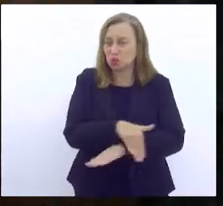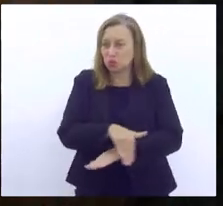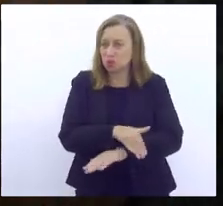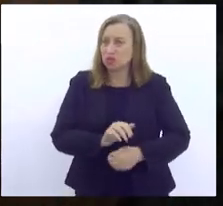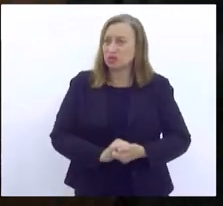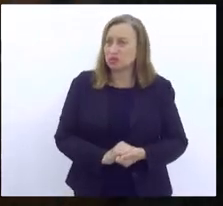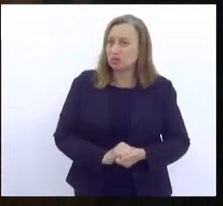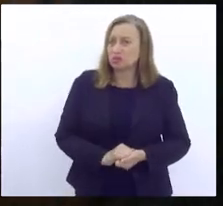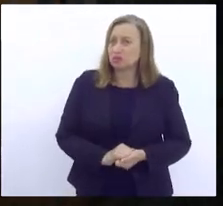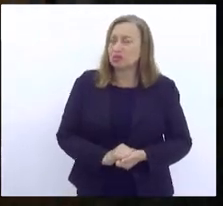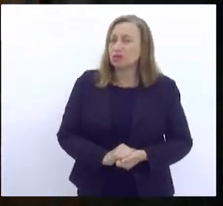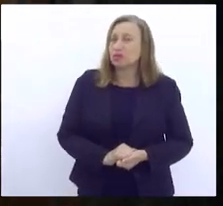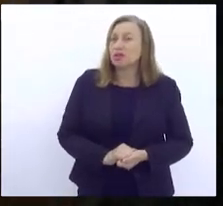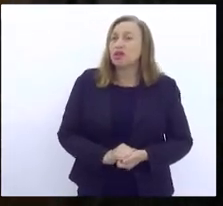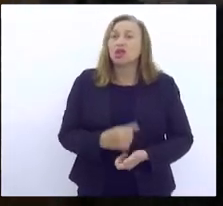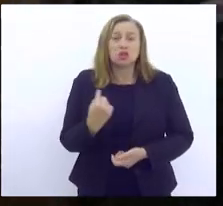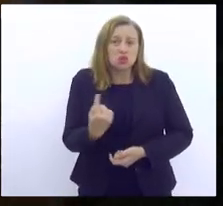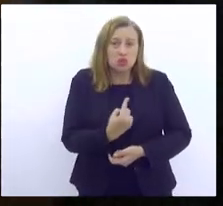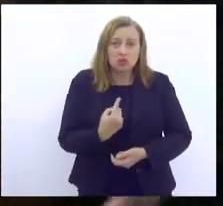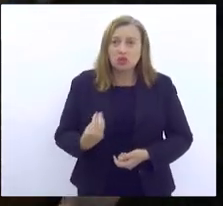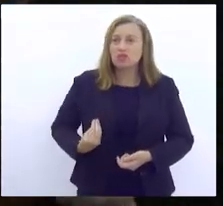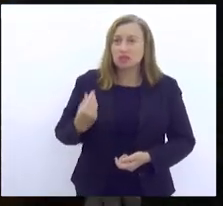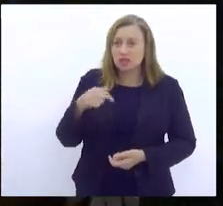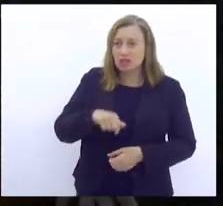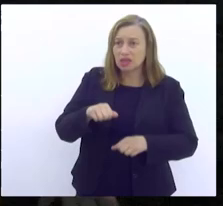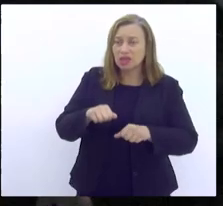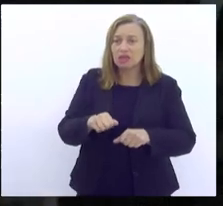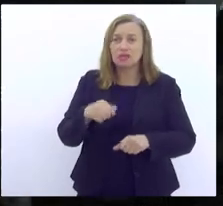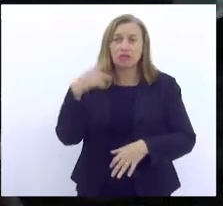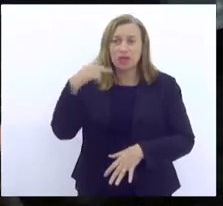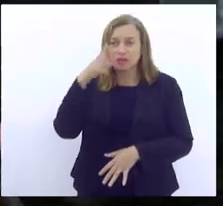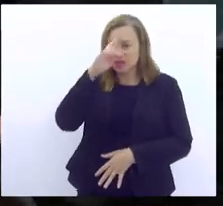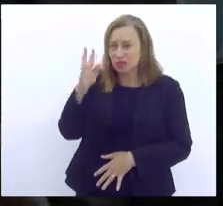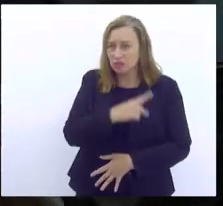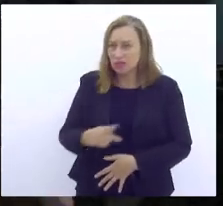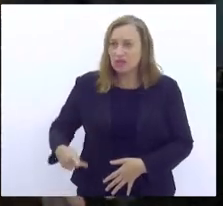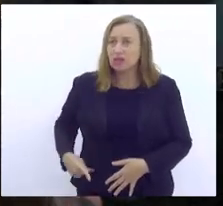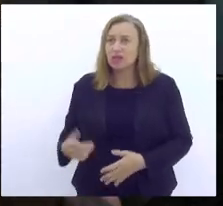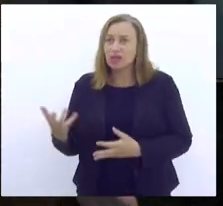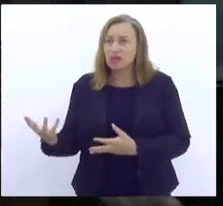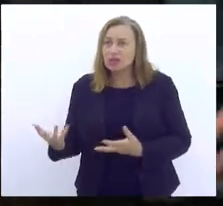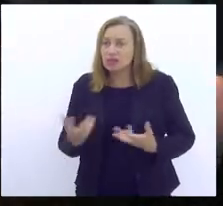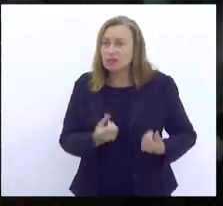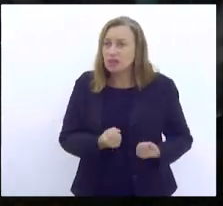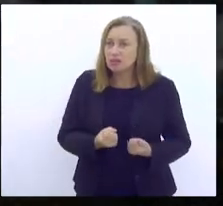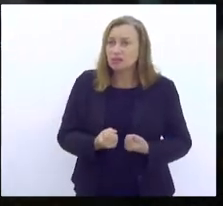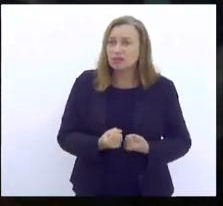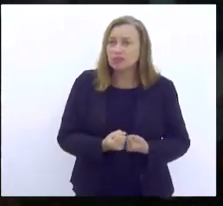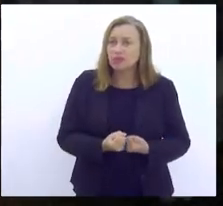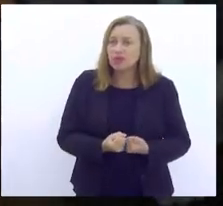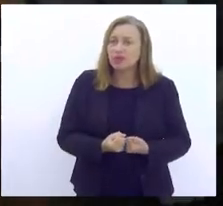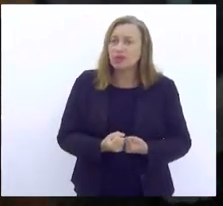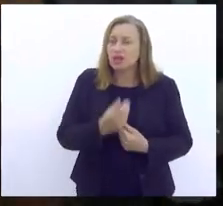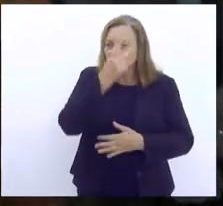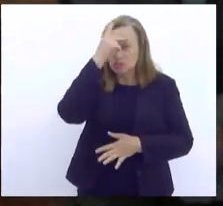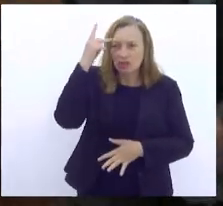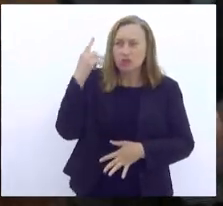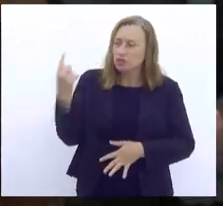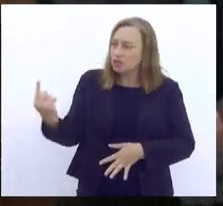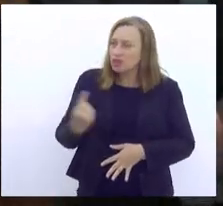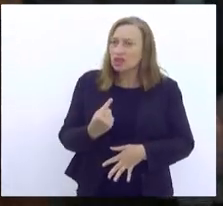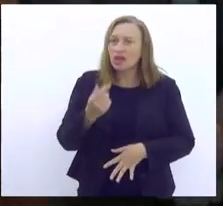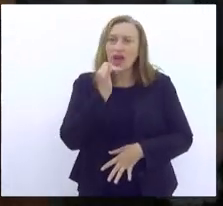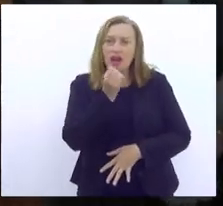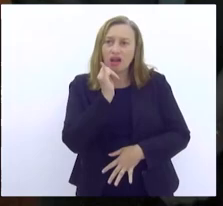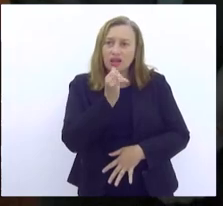de ir às ruas. Medos. E nós que estamos aqui no parlamento, na ponta, presidente, recebemos essas pessoas vindo para cá